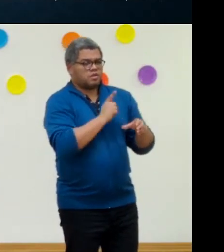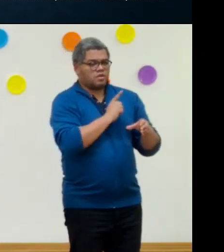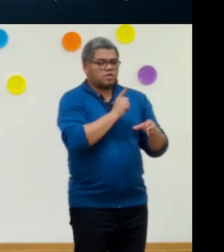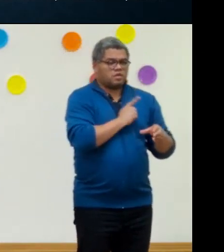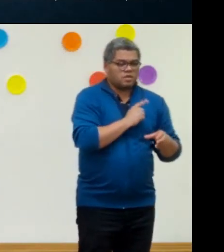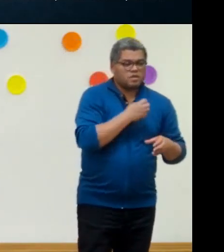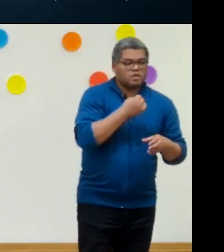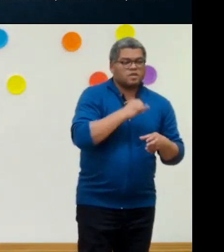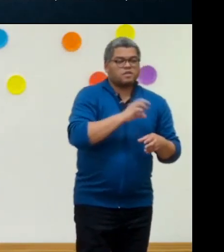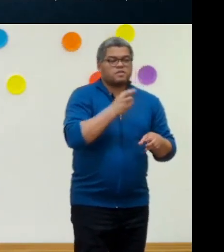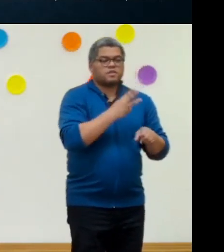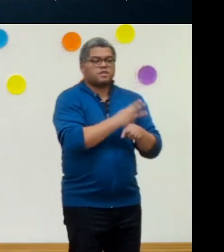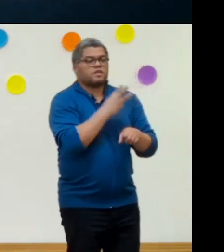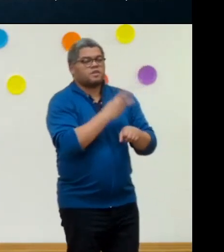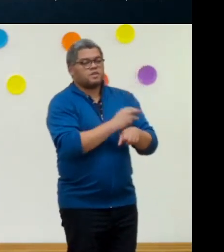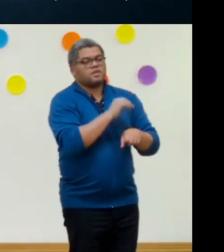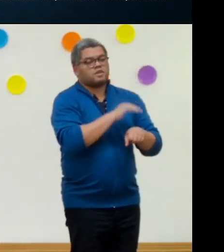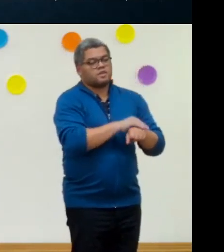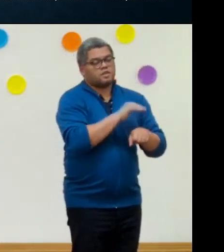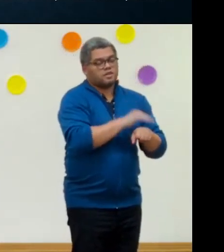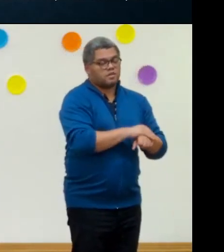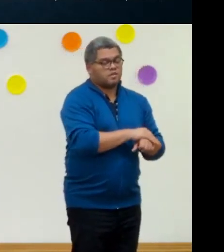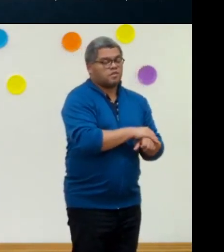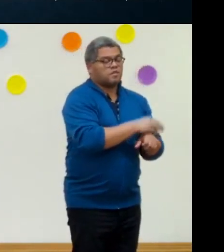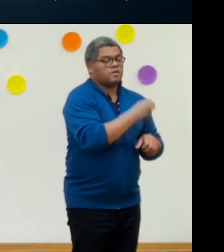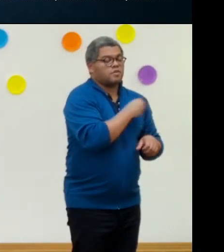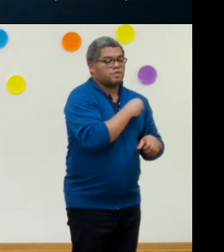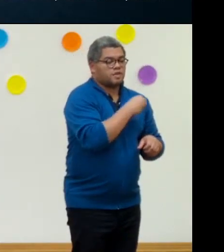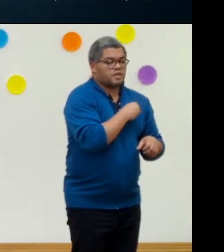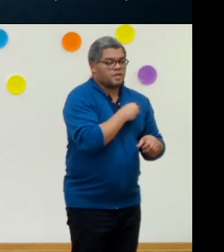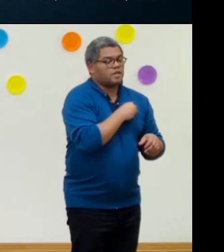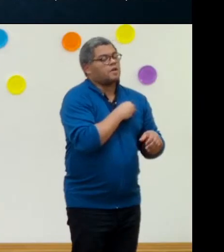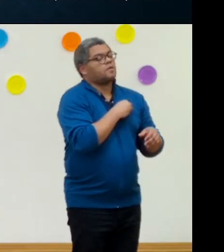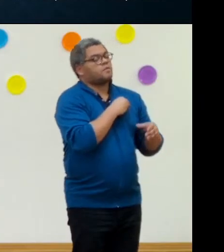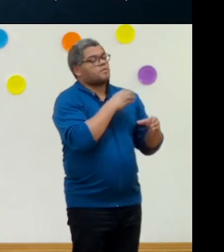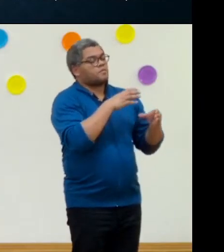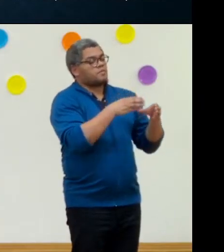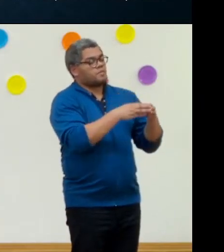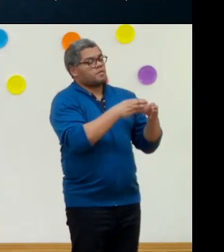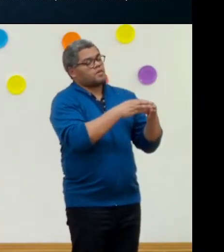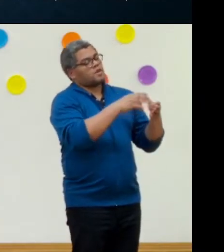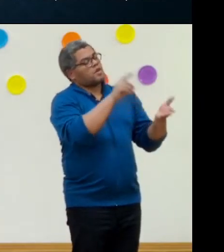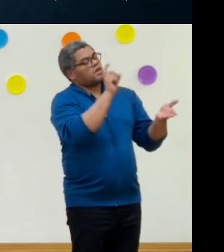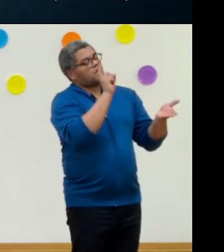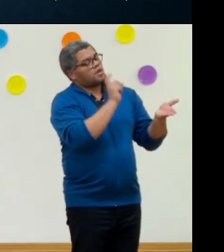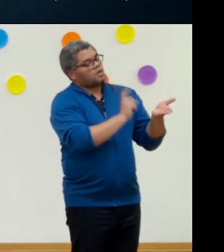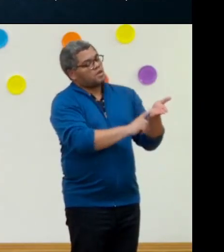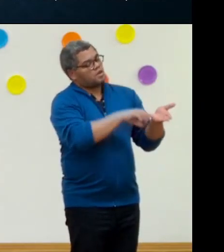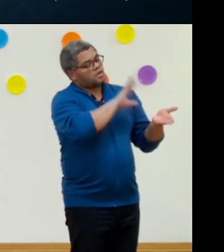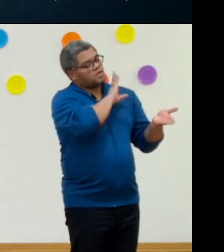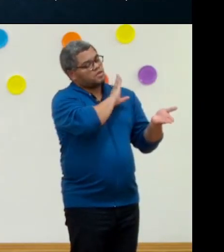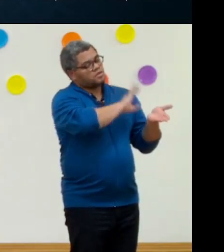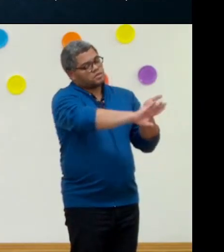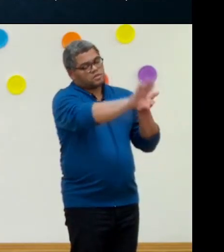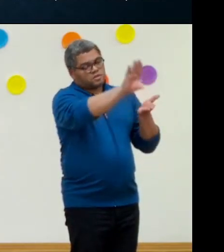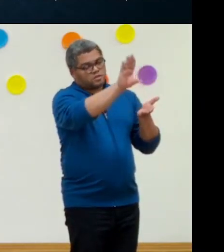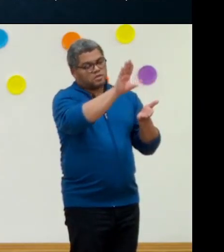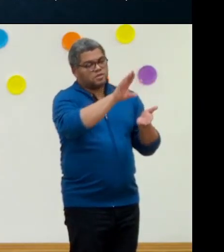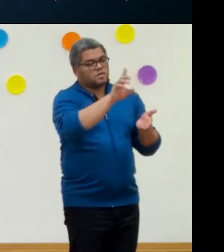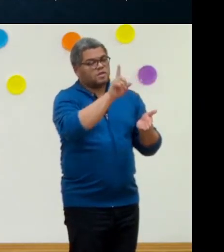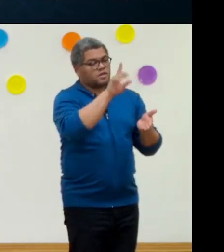é simples, gente. Sair do grupo. Está em português? Deve estar. Aí você sair. Tem certeza?